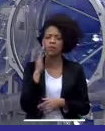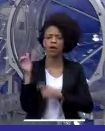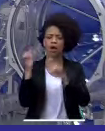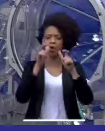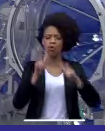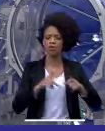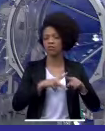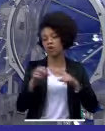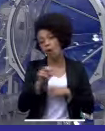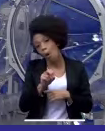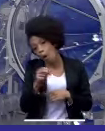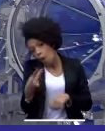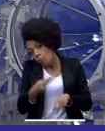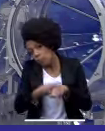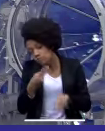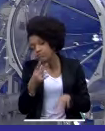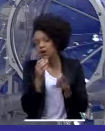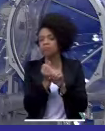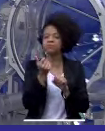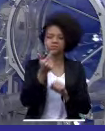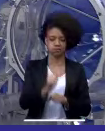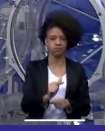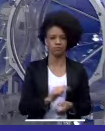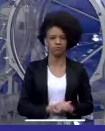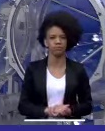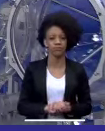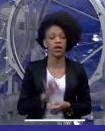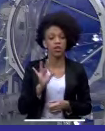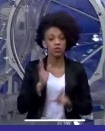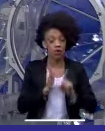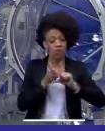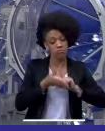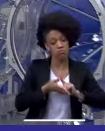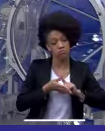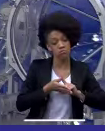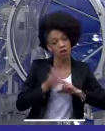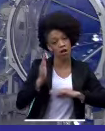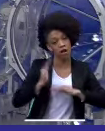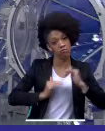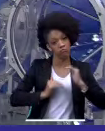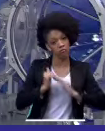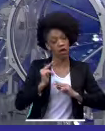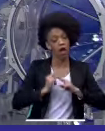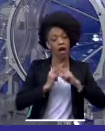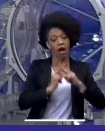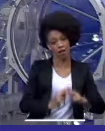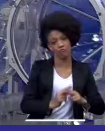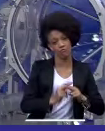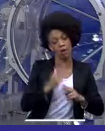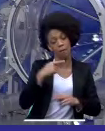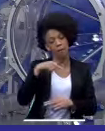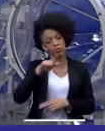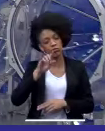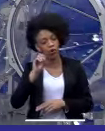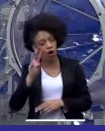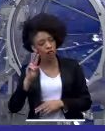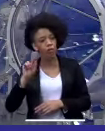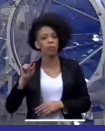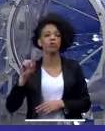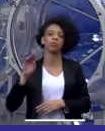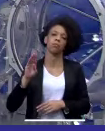saber de onde são as apostas vencedoras ou se o prêmio está acumulado é só acessar eu queria ponto caixa.gov.br